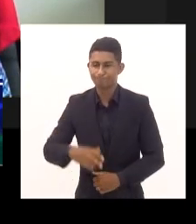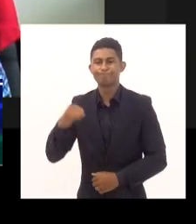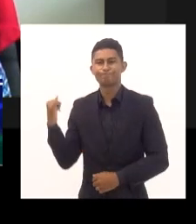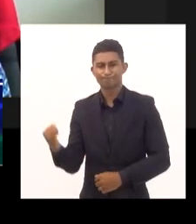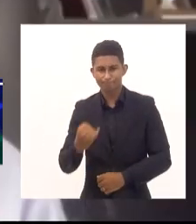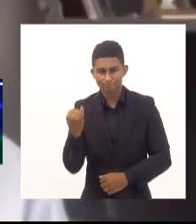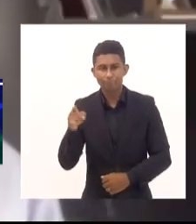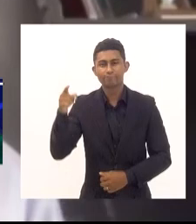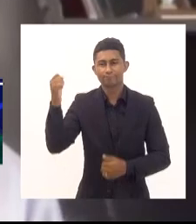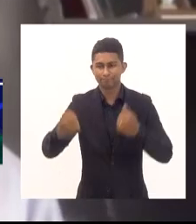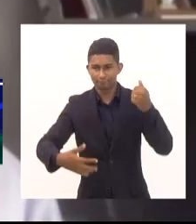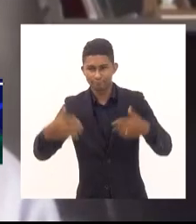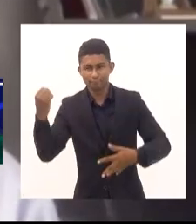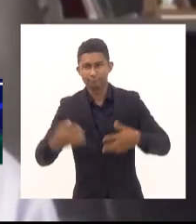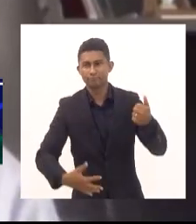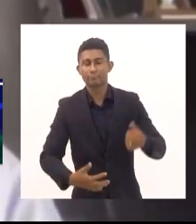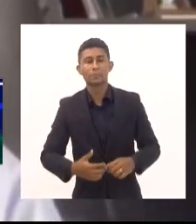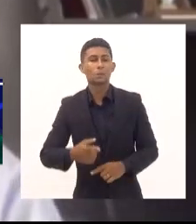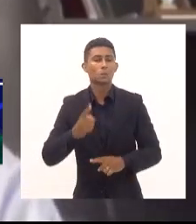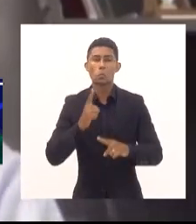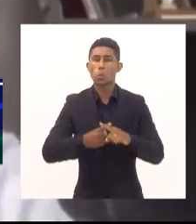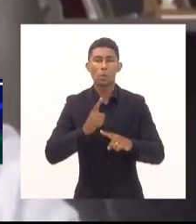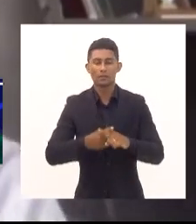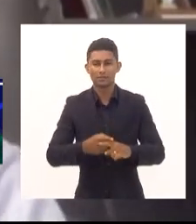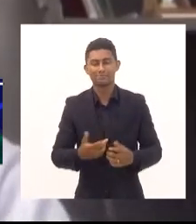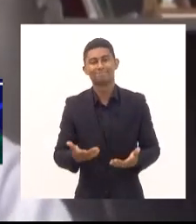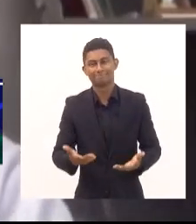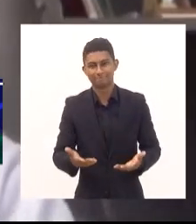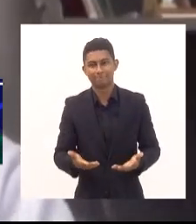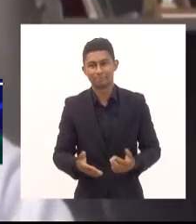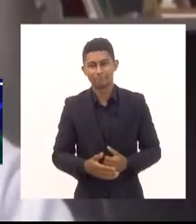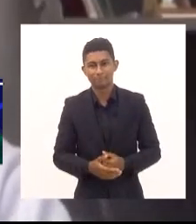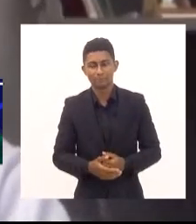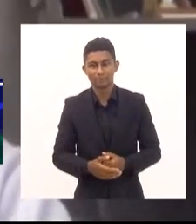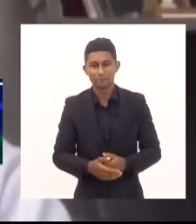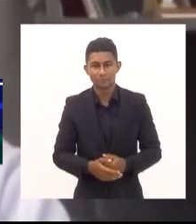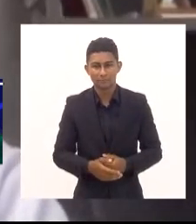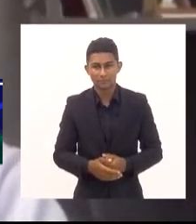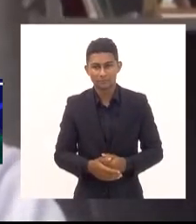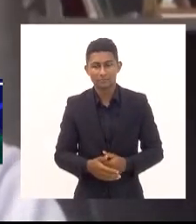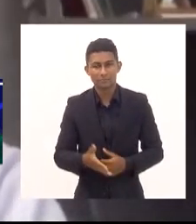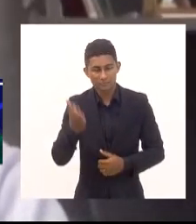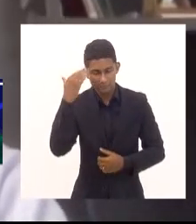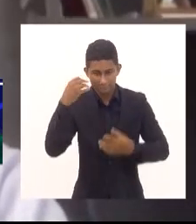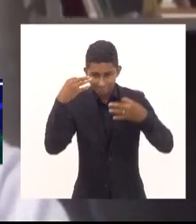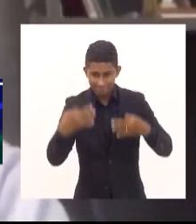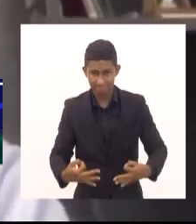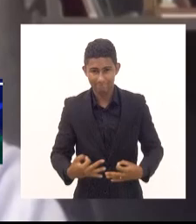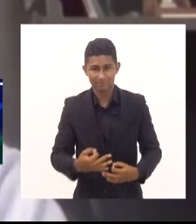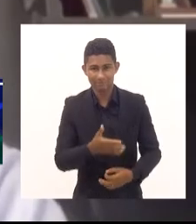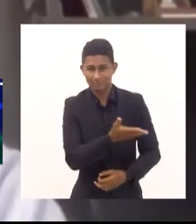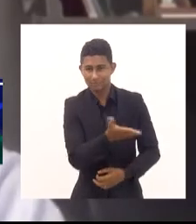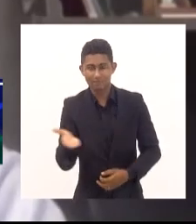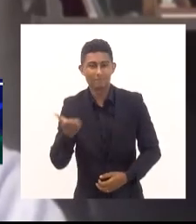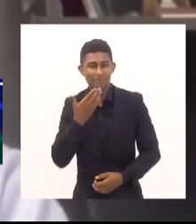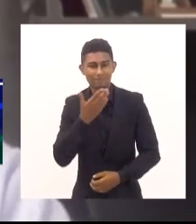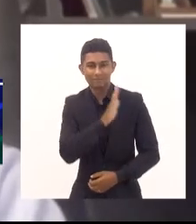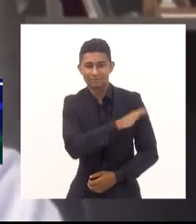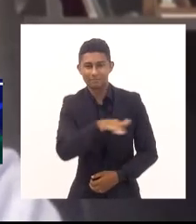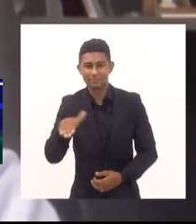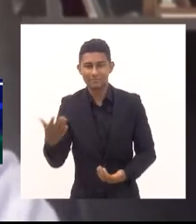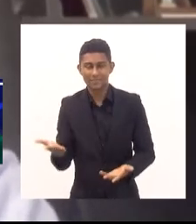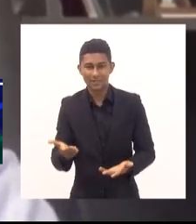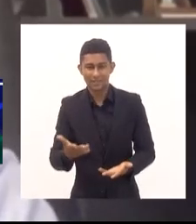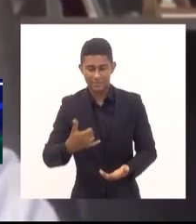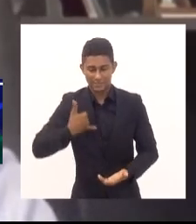suas colocações, deputada Marta, porque sem sombra de dúvida, as nossas crianças em fase de alfabetização foram